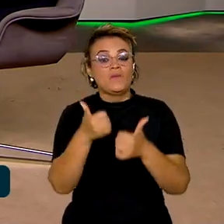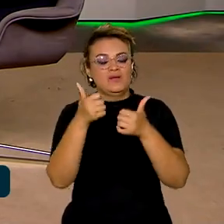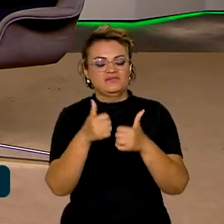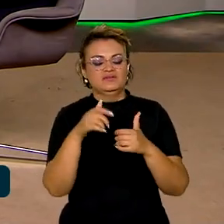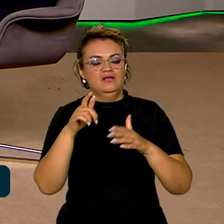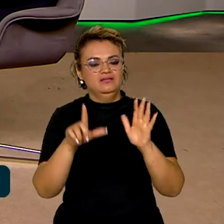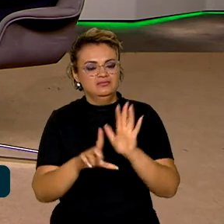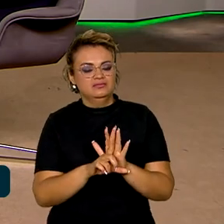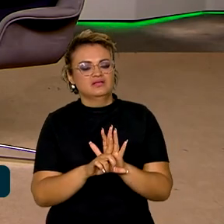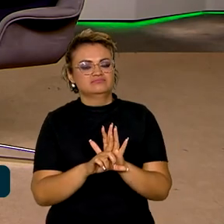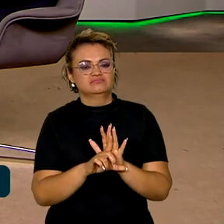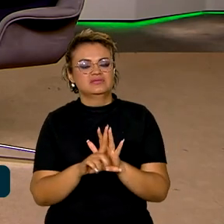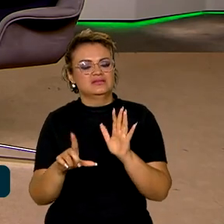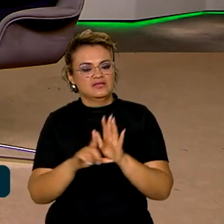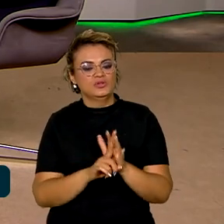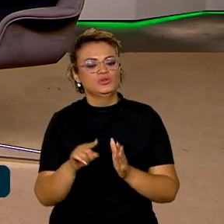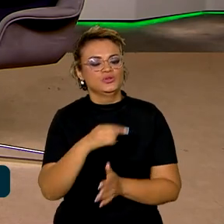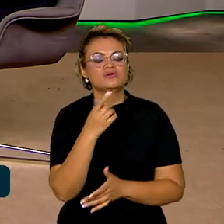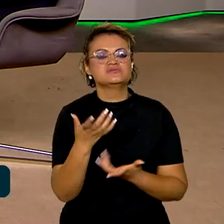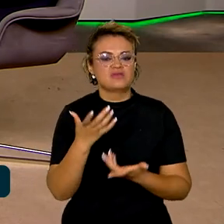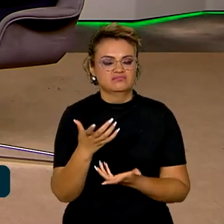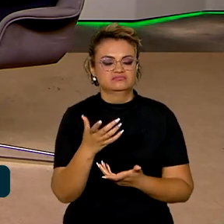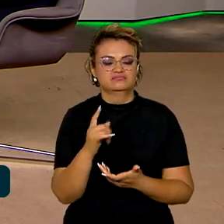da lei, né? Todos queremos